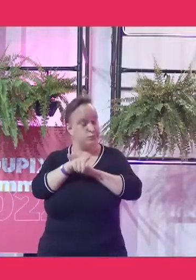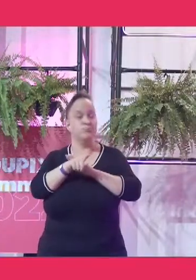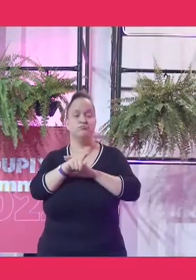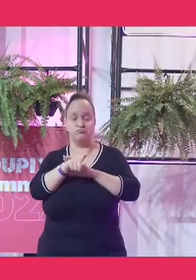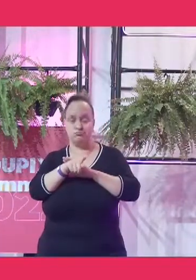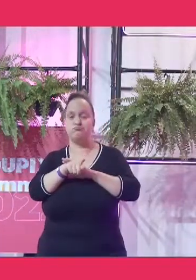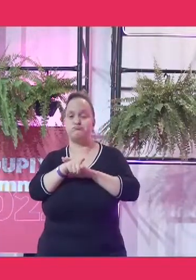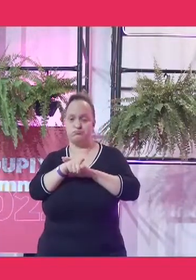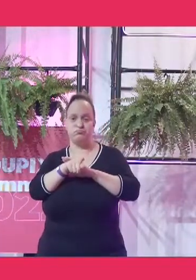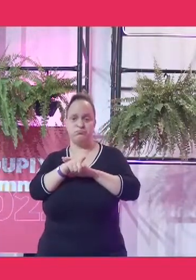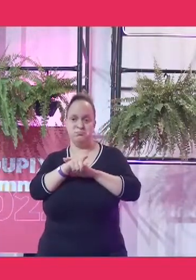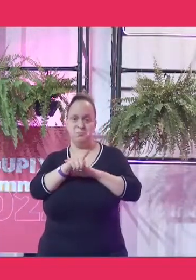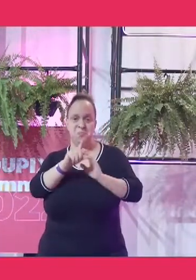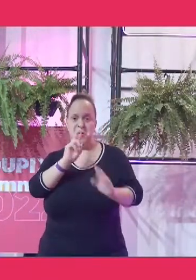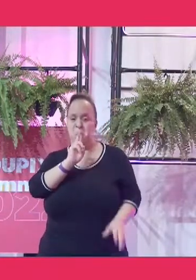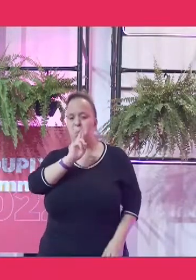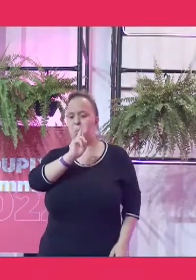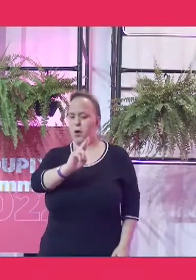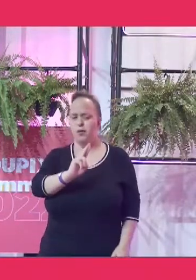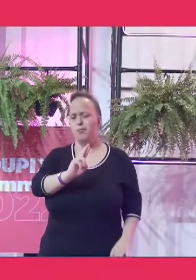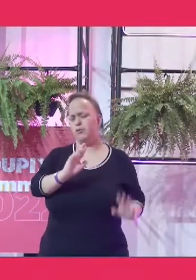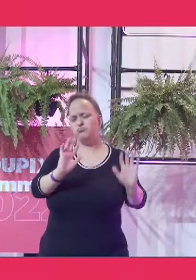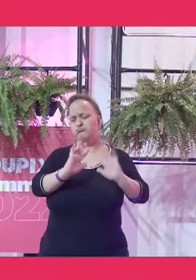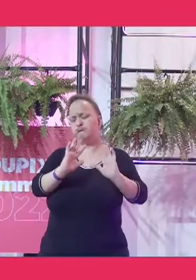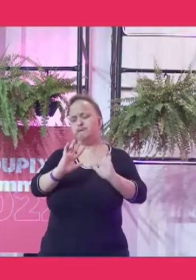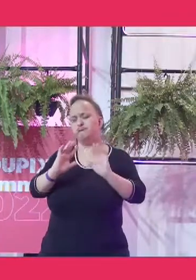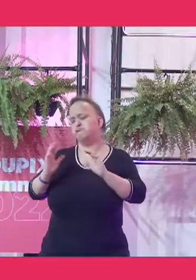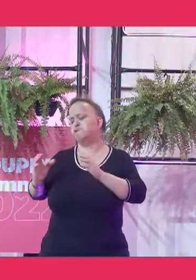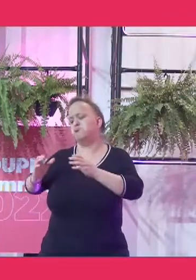não é exatamente, não cabe a uma empresa